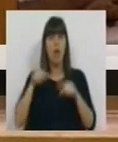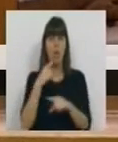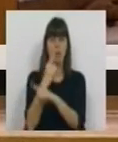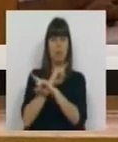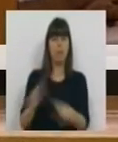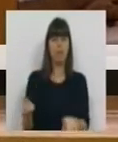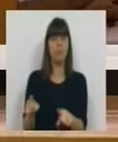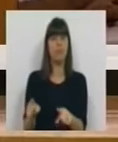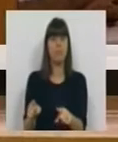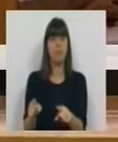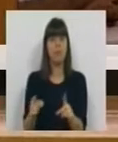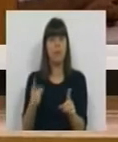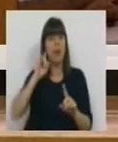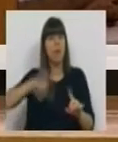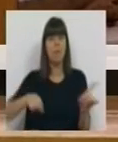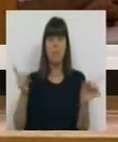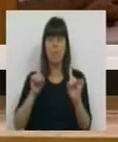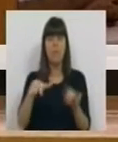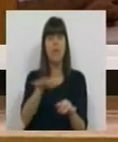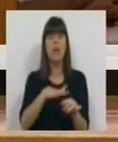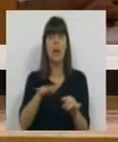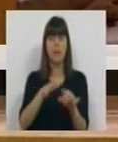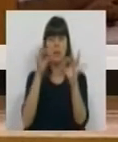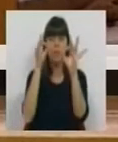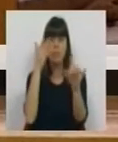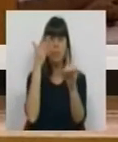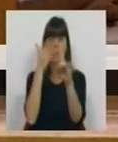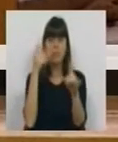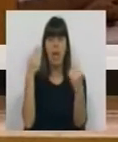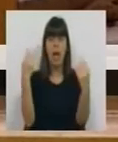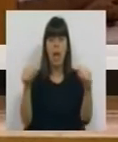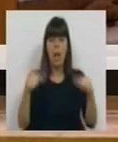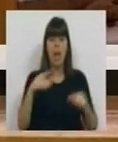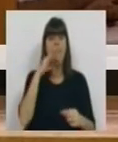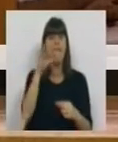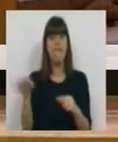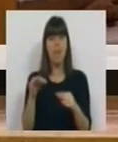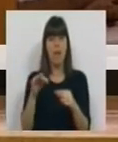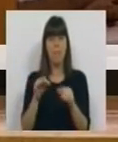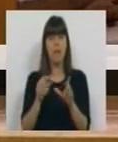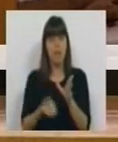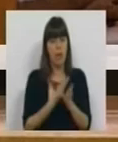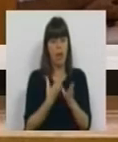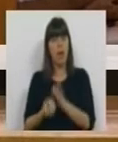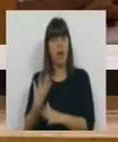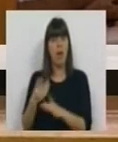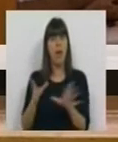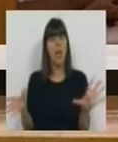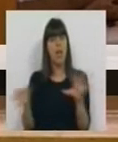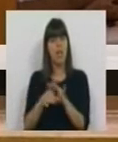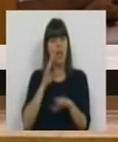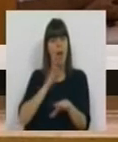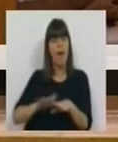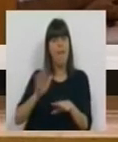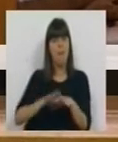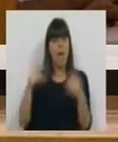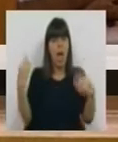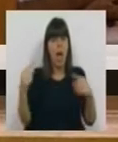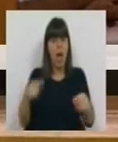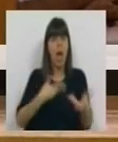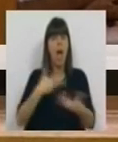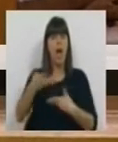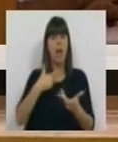está vedada, que não ignoramos as situações concretas existentes de famílias constituídas, de ligações de afeto